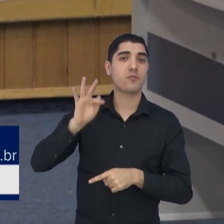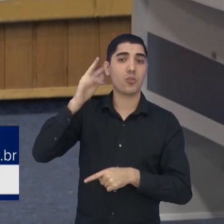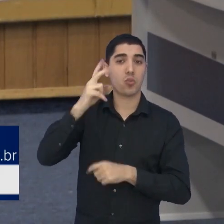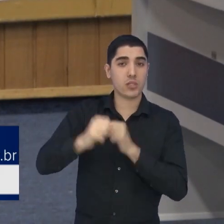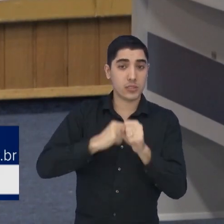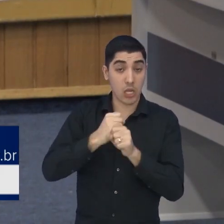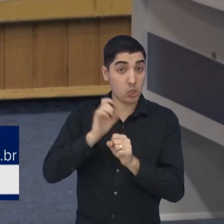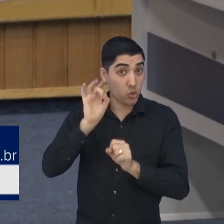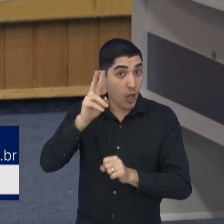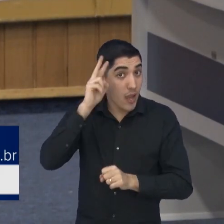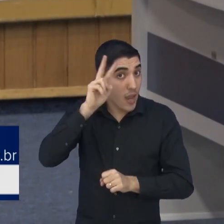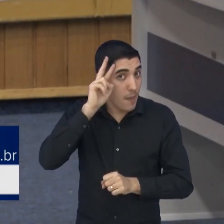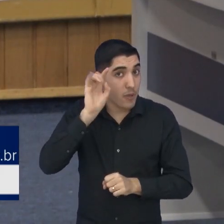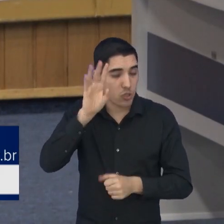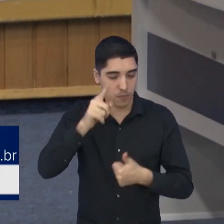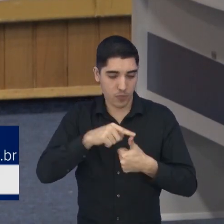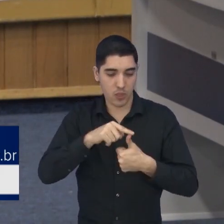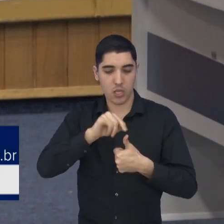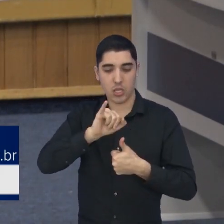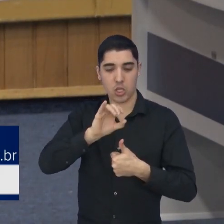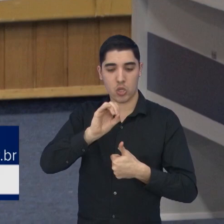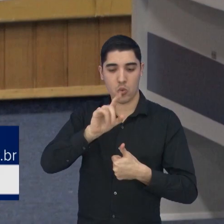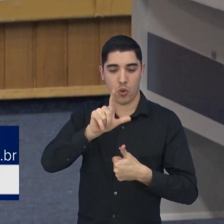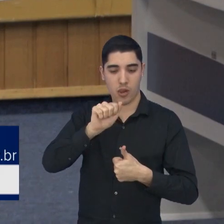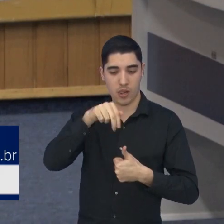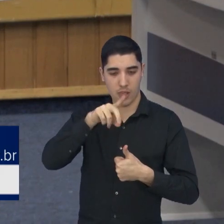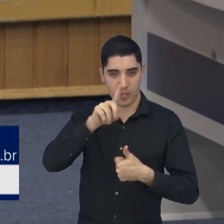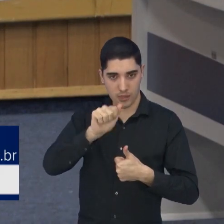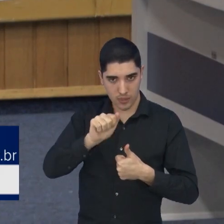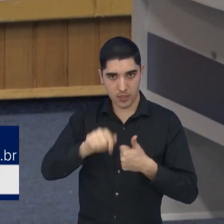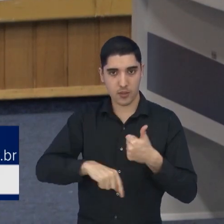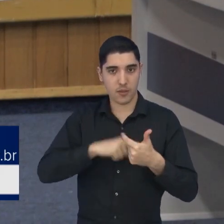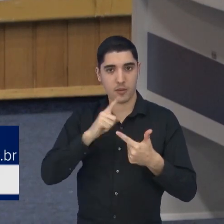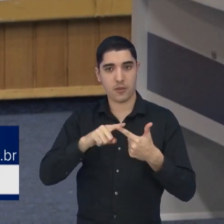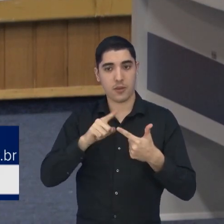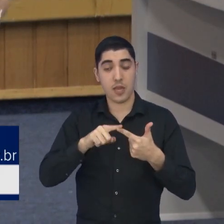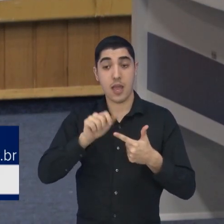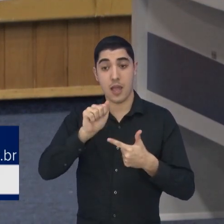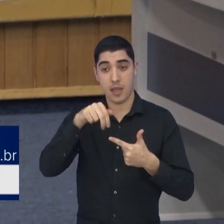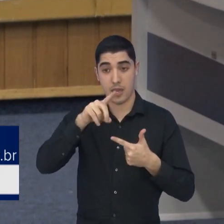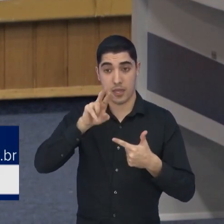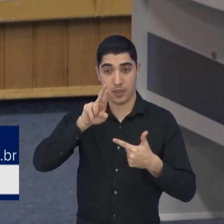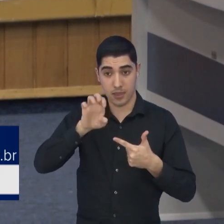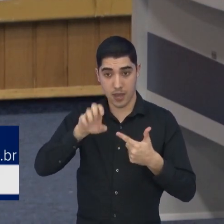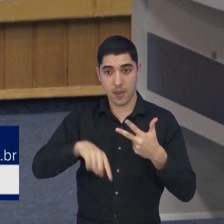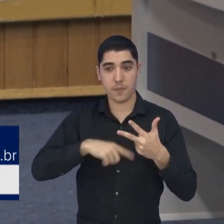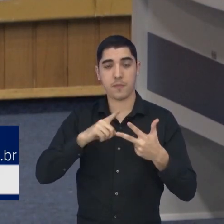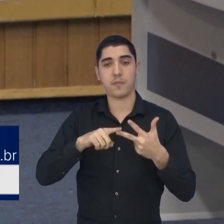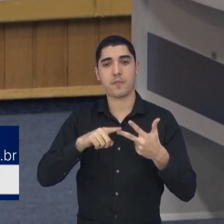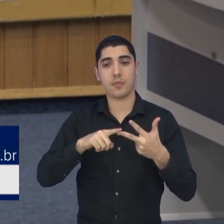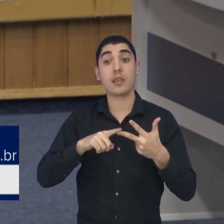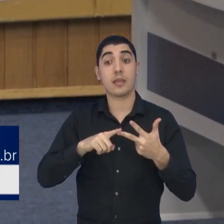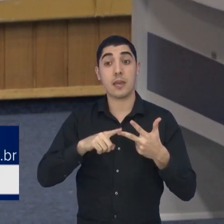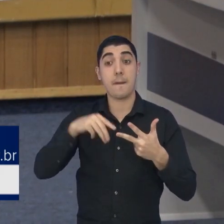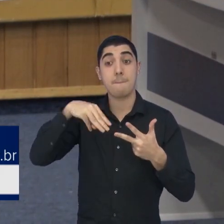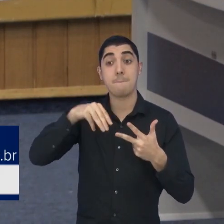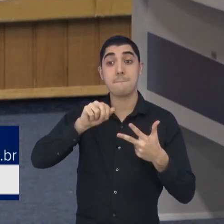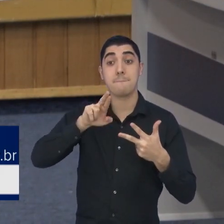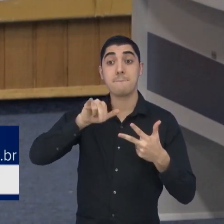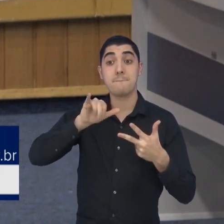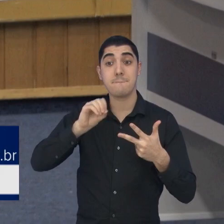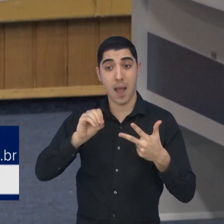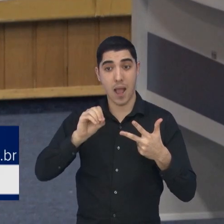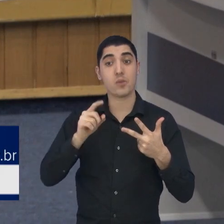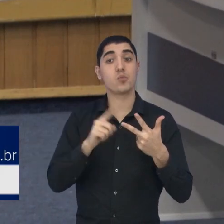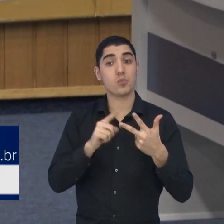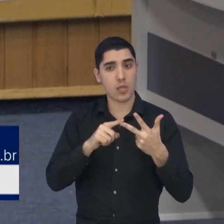só relembrando, Yolanda Borgoff, André Freire. Aliás, o Mário Domingues também teve